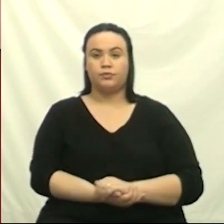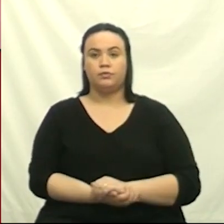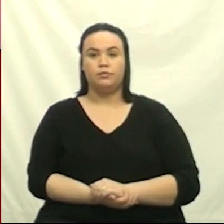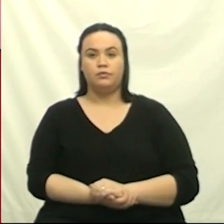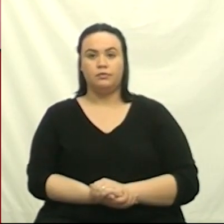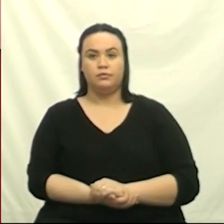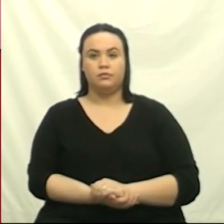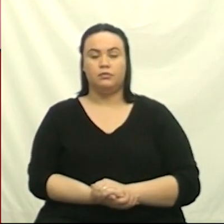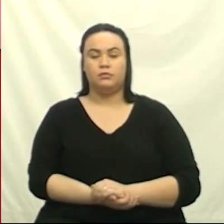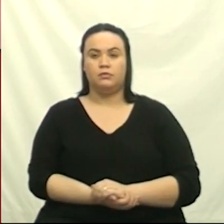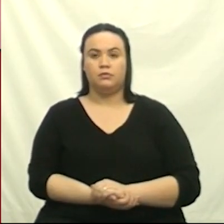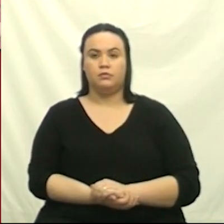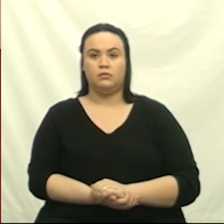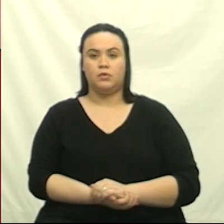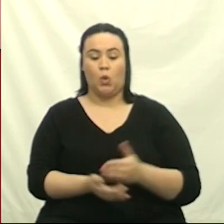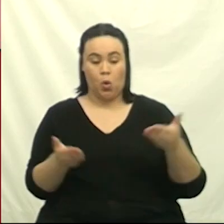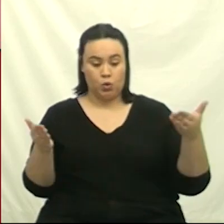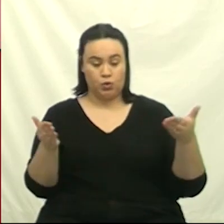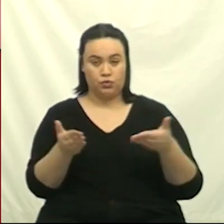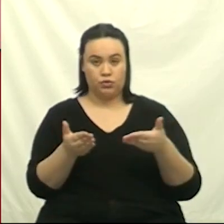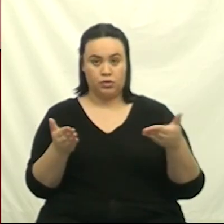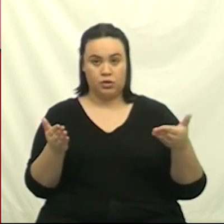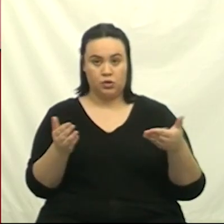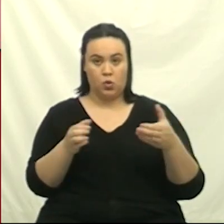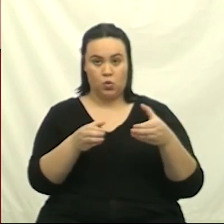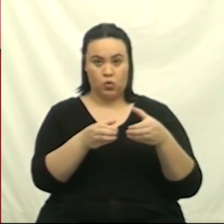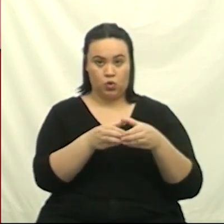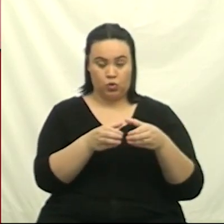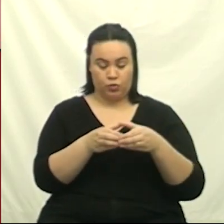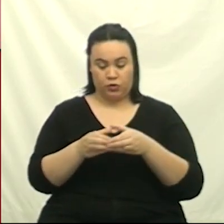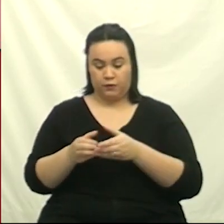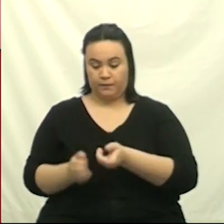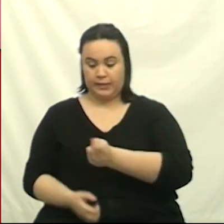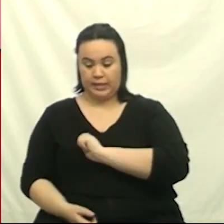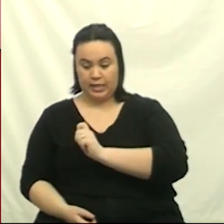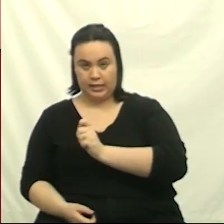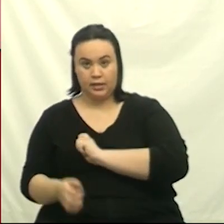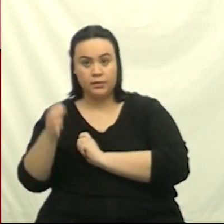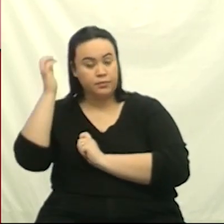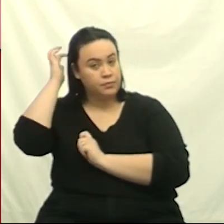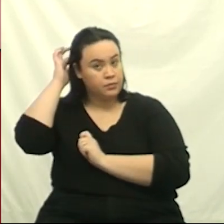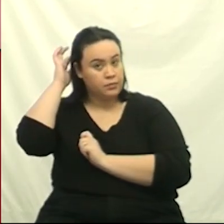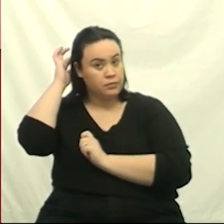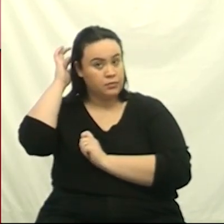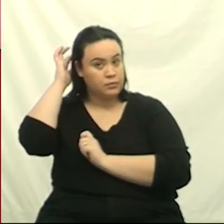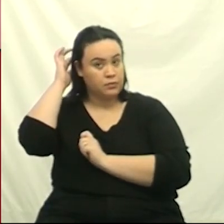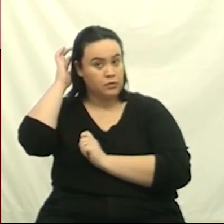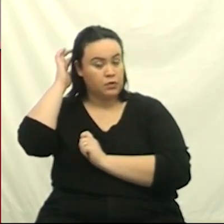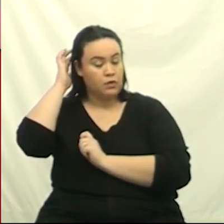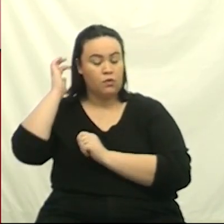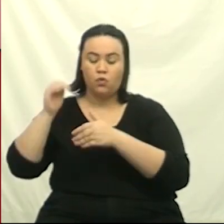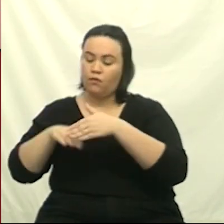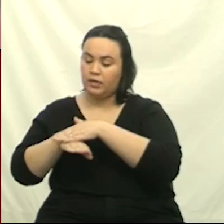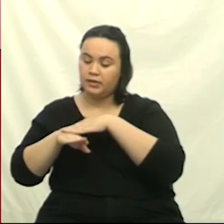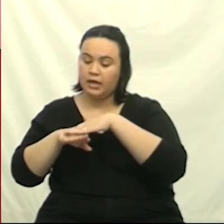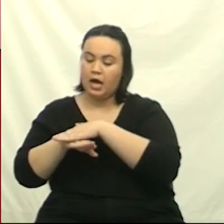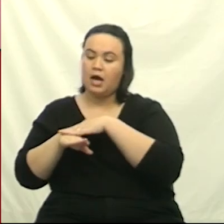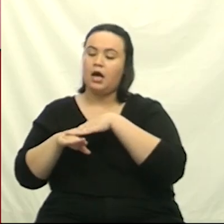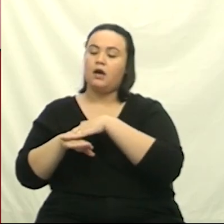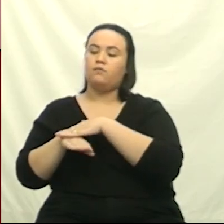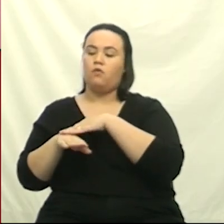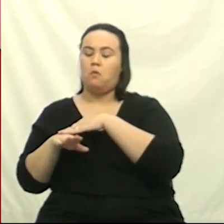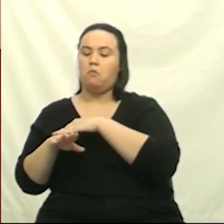e hoje hoje a comissão de fiscalização foi lá conversar com o prefeito e mostrou a